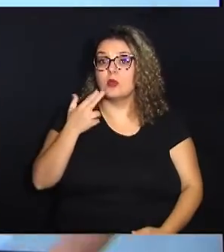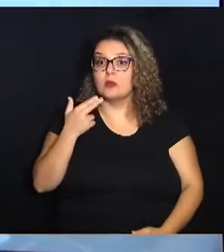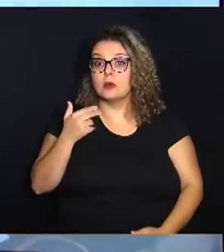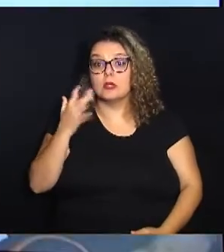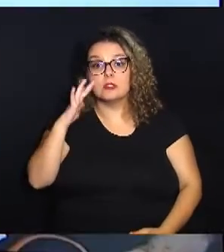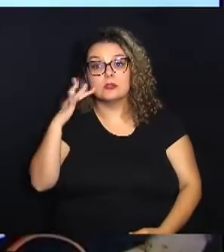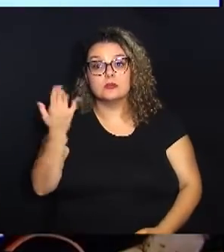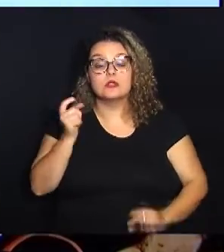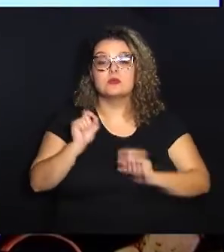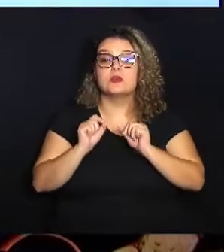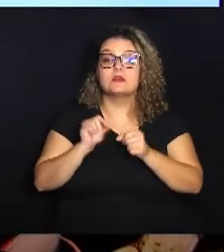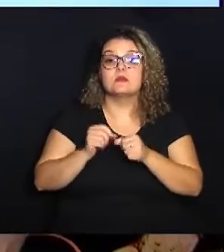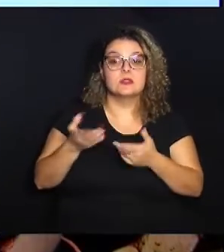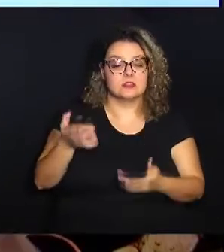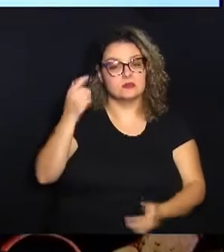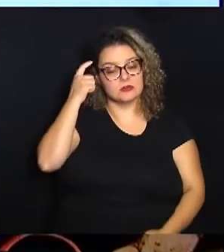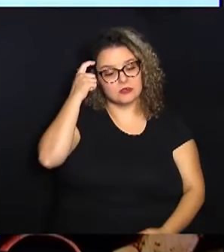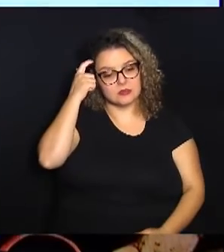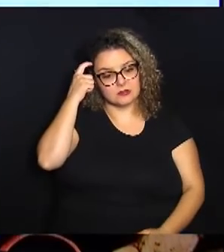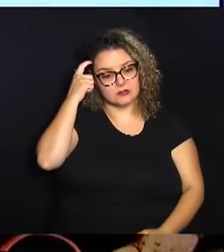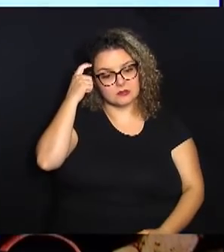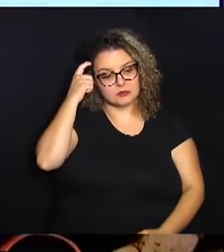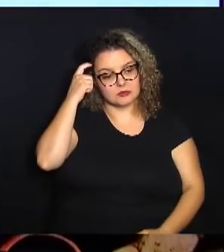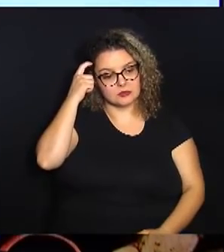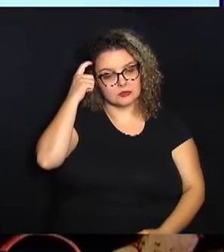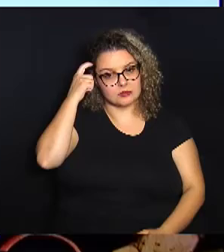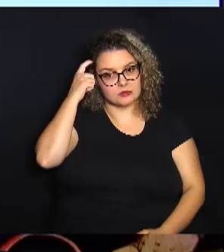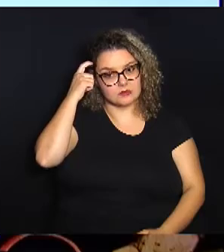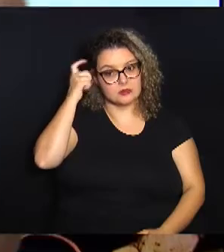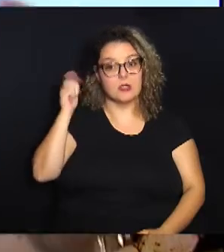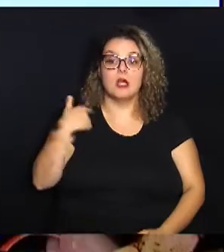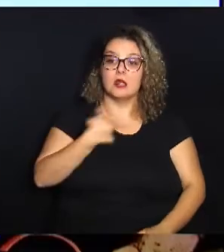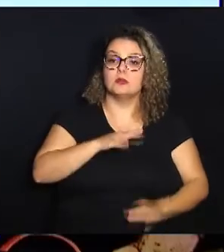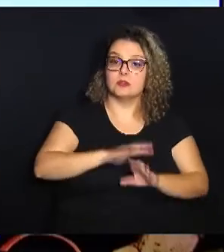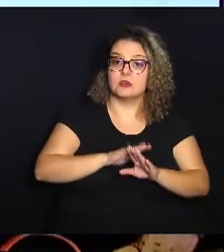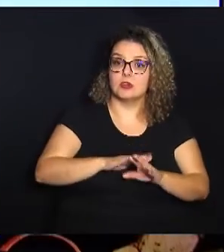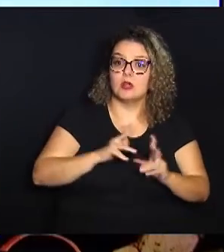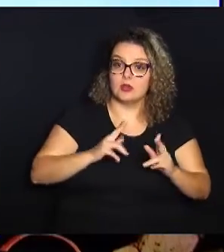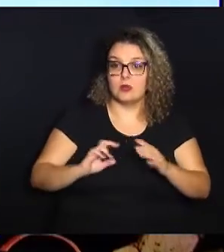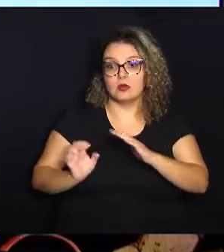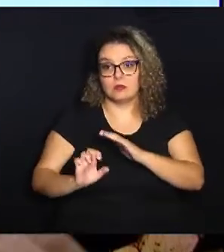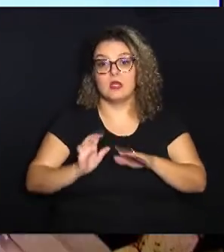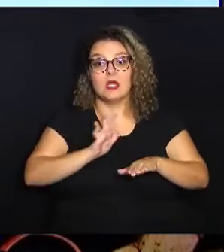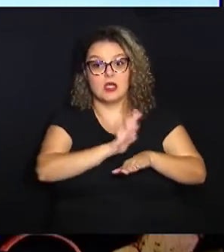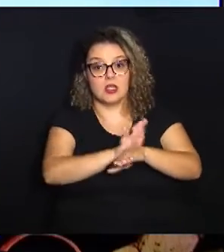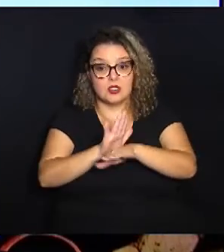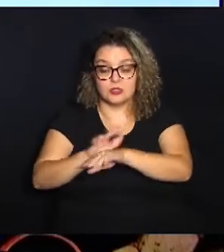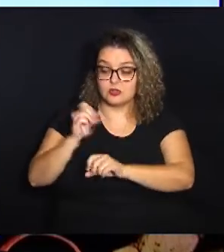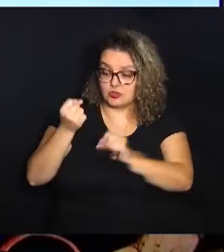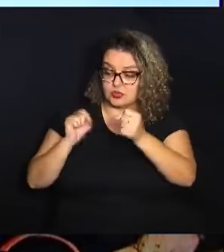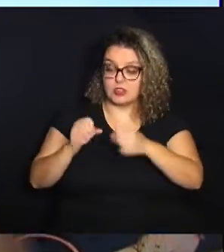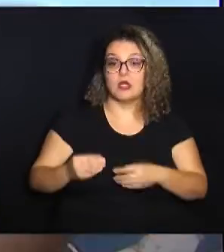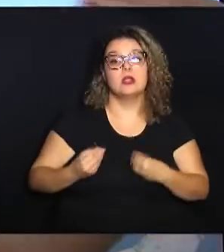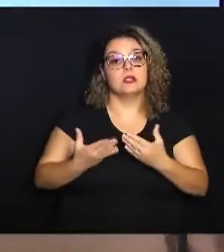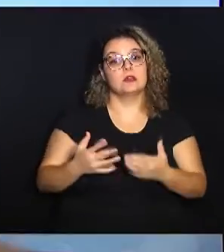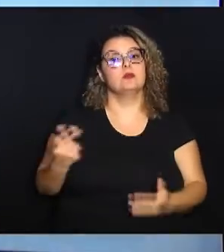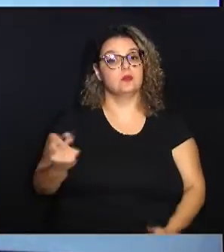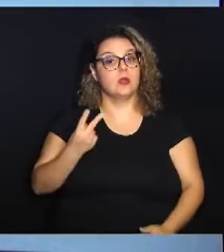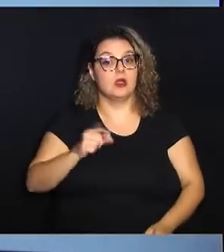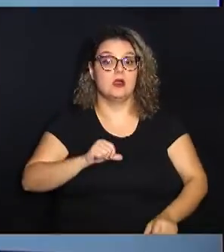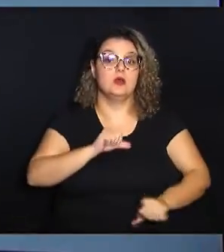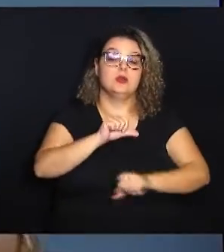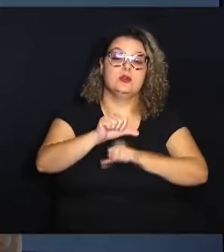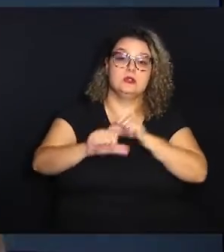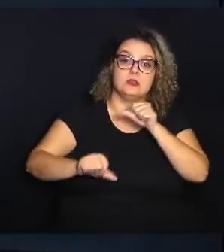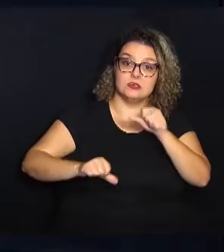que fazer com isso. Então, a nossa função enquanto empresa é ajudar a indústria a trazer esse valor, a